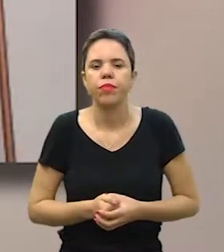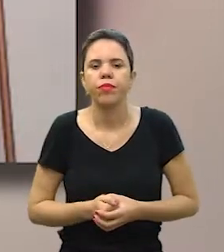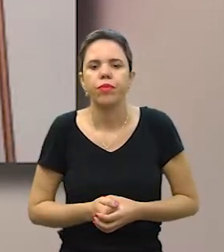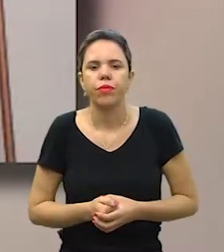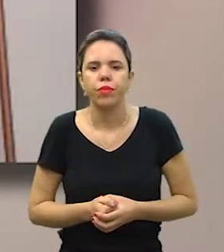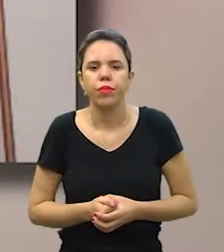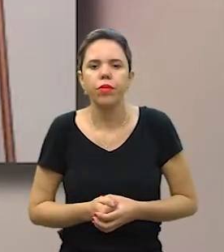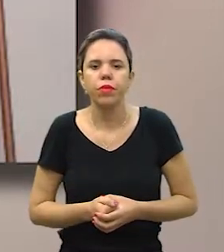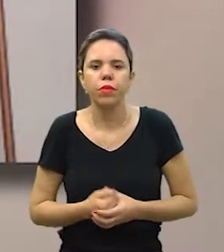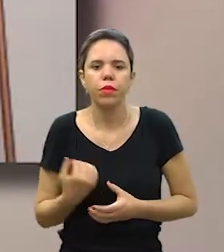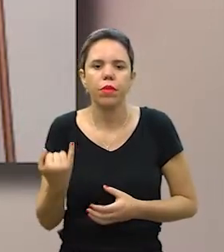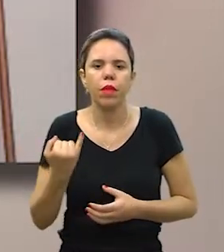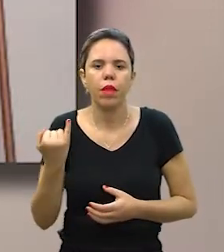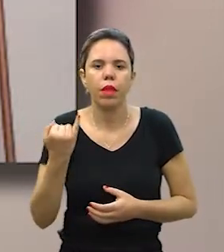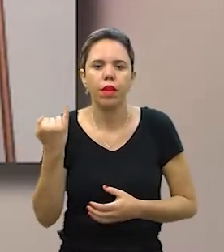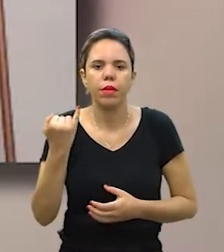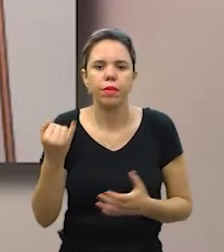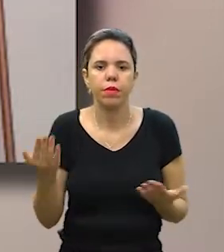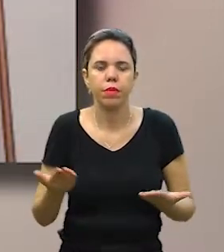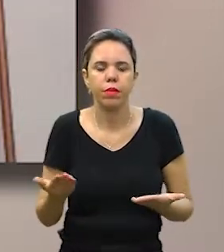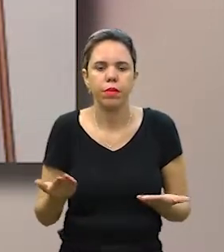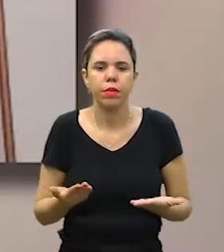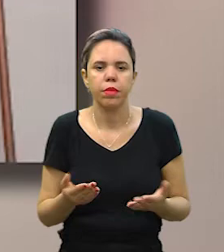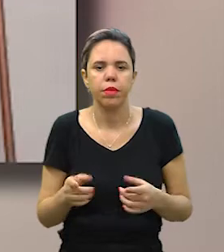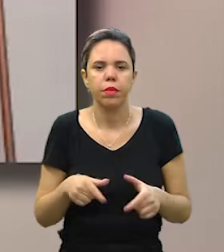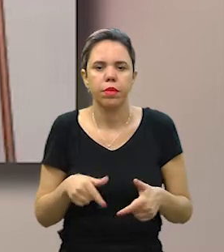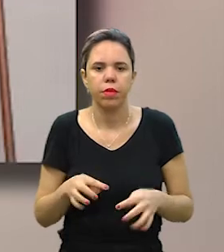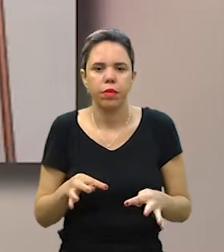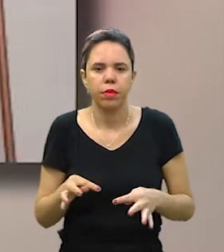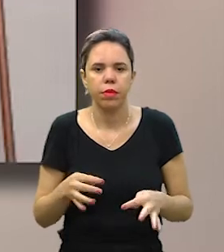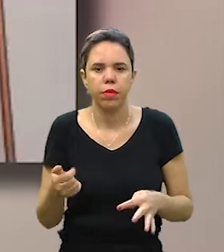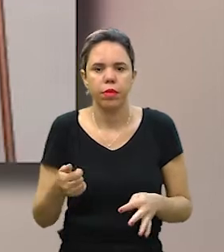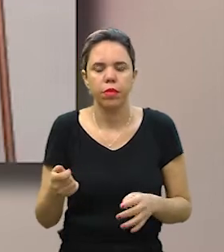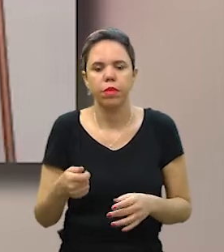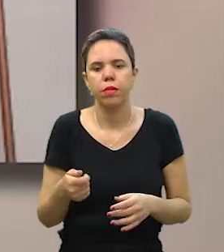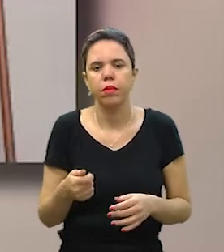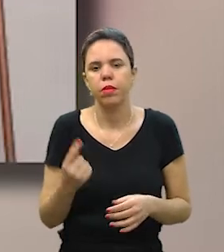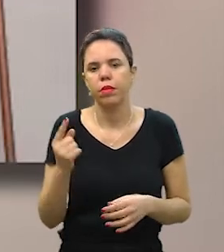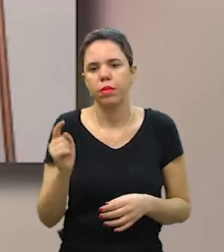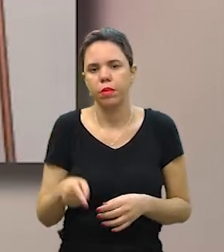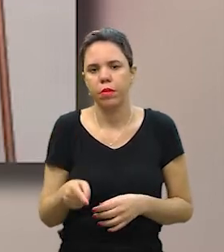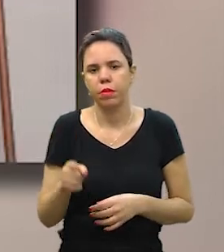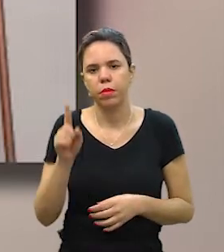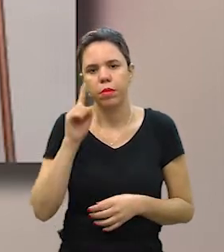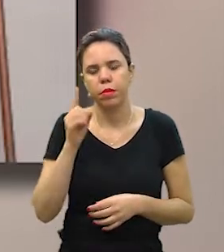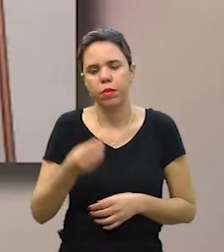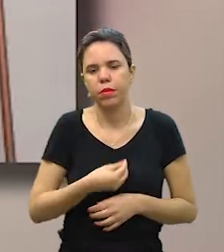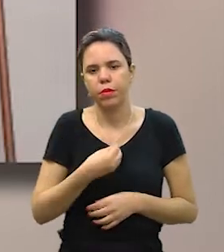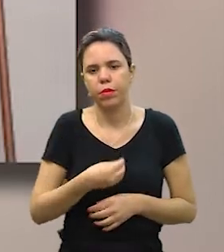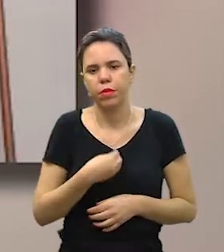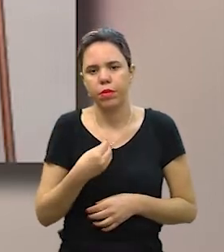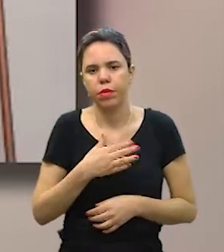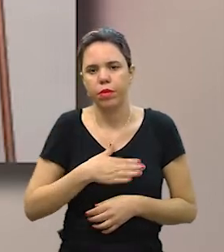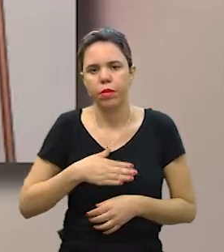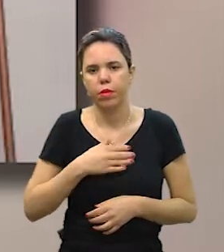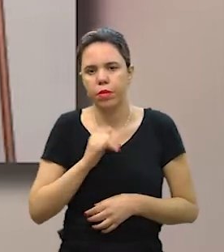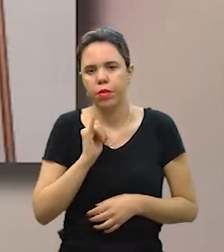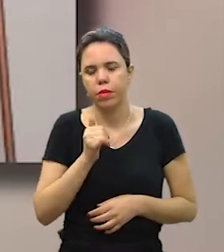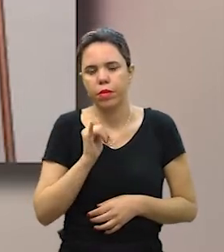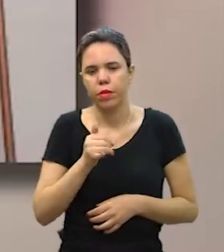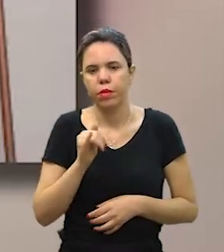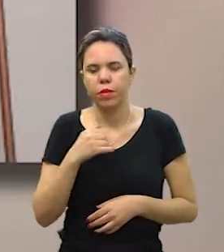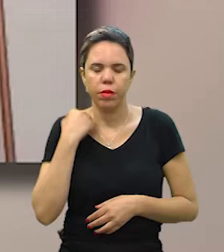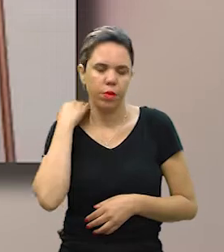criança. Então, a importância hoje na pediatria dos primeiros 1000 dias de vida, que é o que eu gosto muito